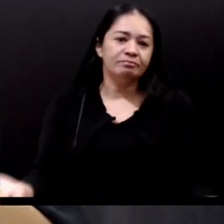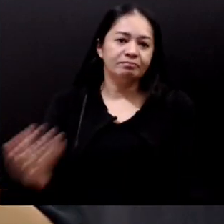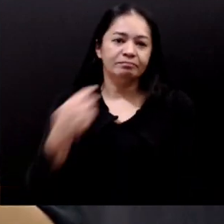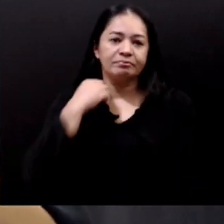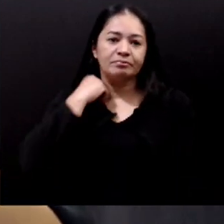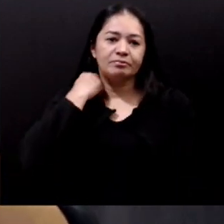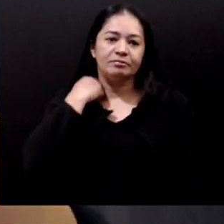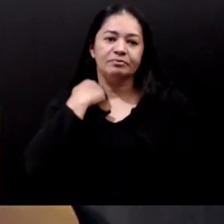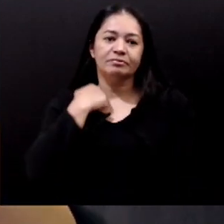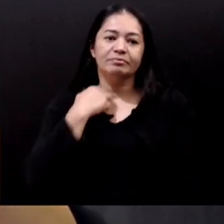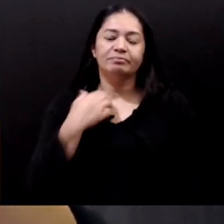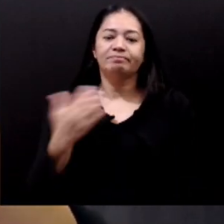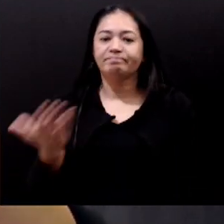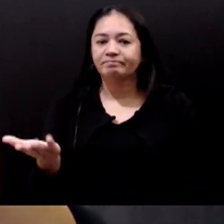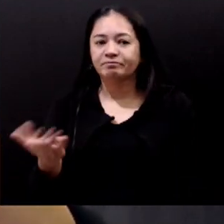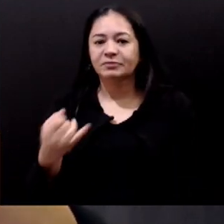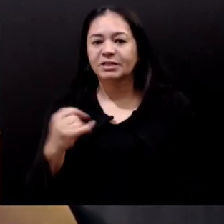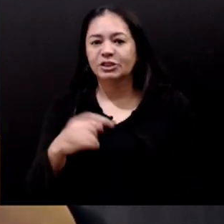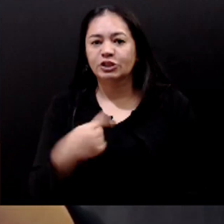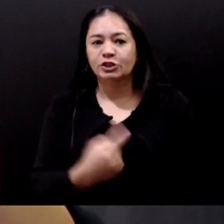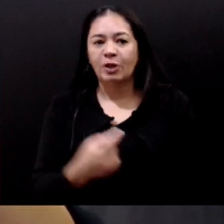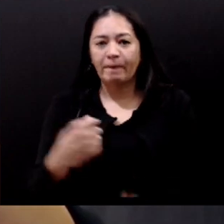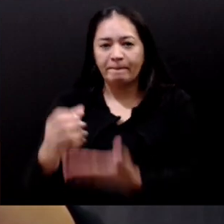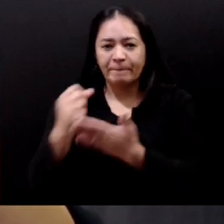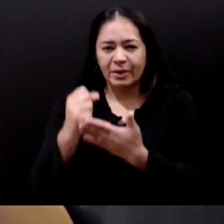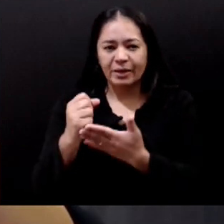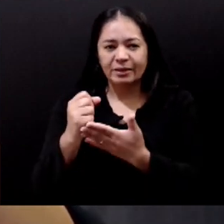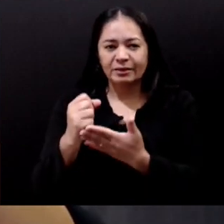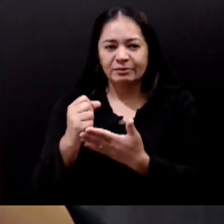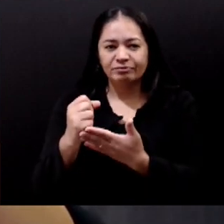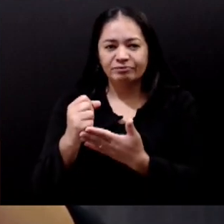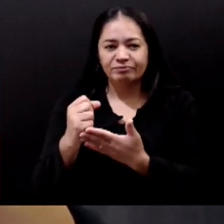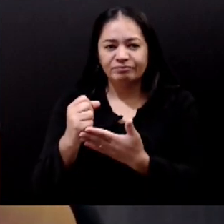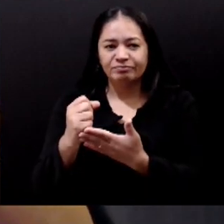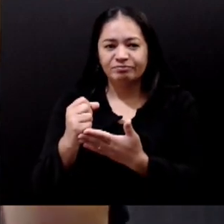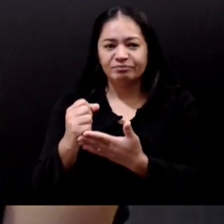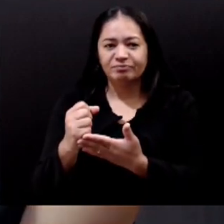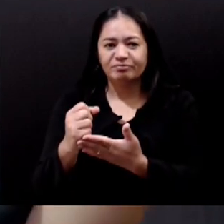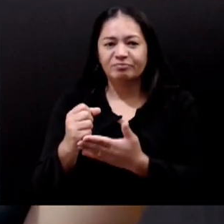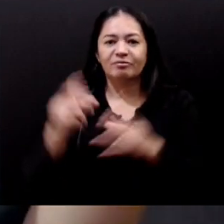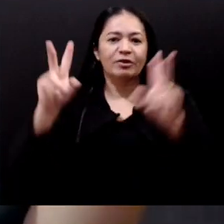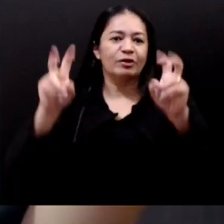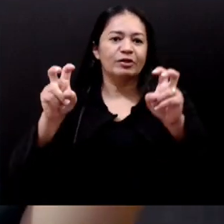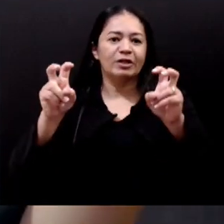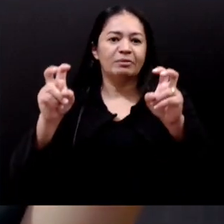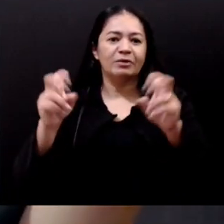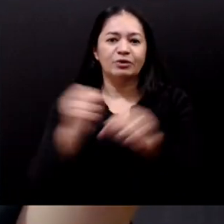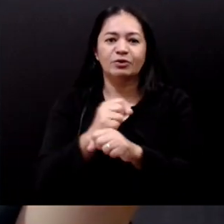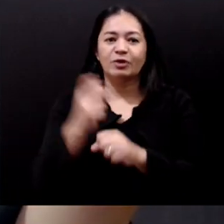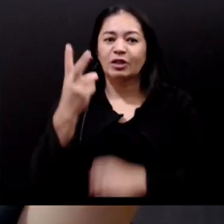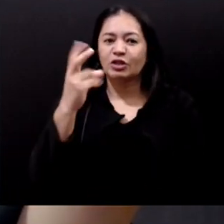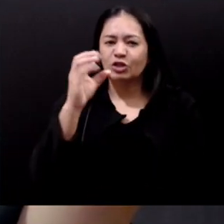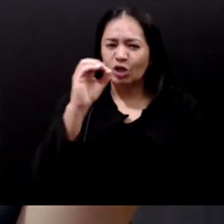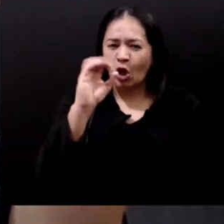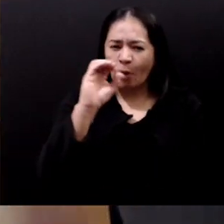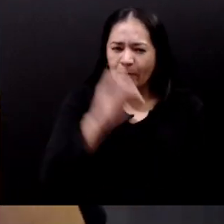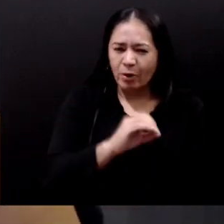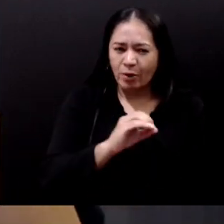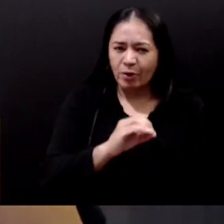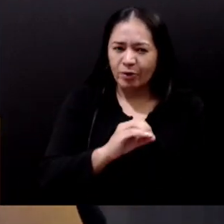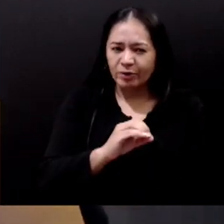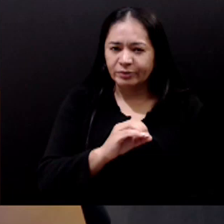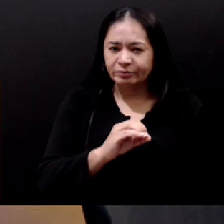Então, se a gente pegar desse ponto, né, como você viu, esse termo foi cunhado nos anos 2000, tô voltando um Sim. pouquinho antes, lá para os Isso. anos 90.